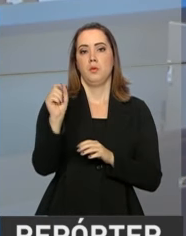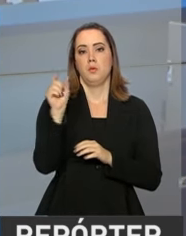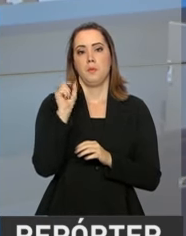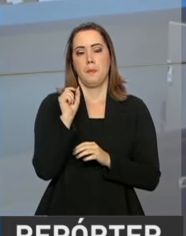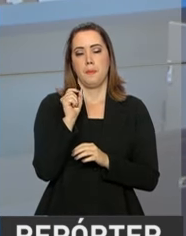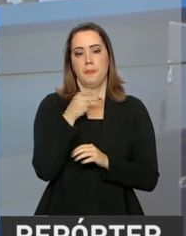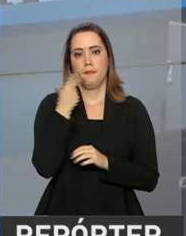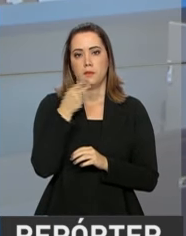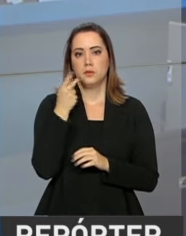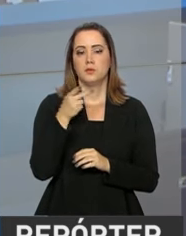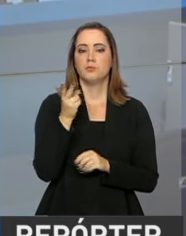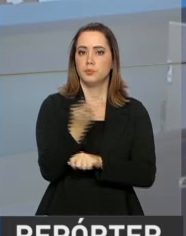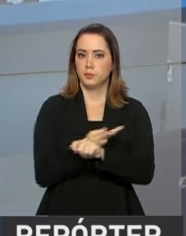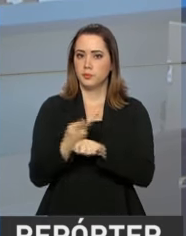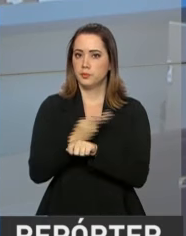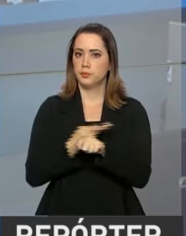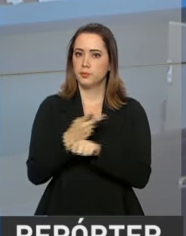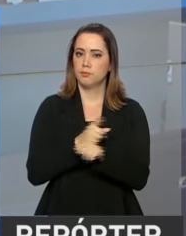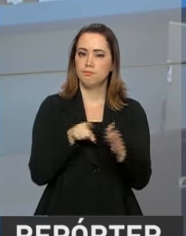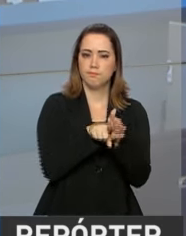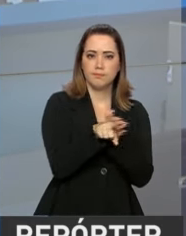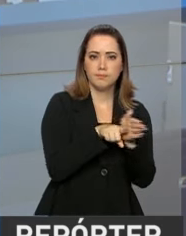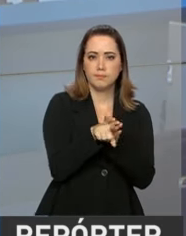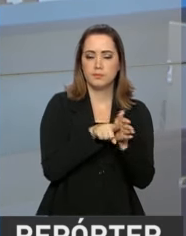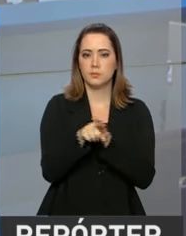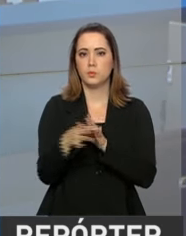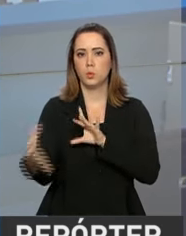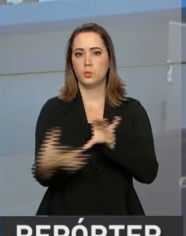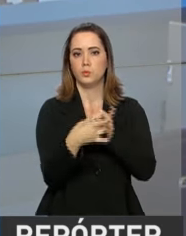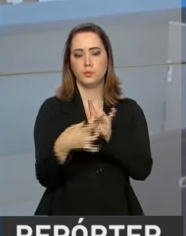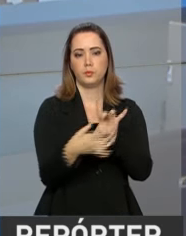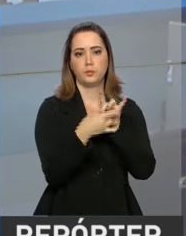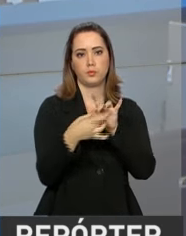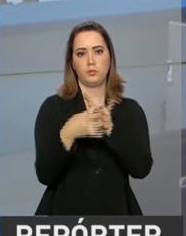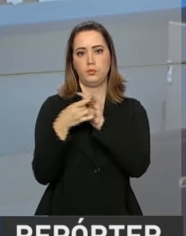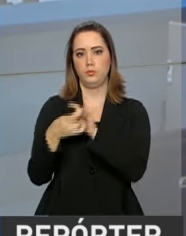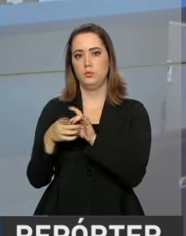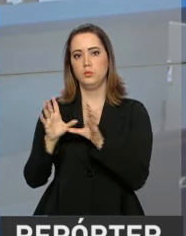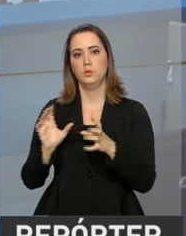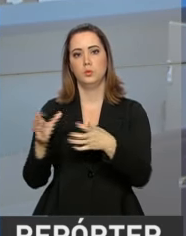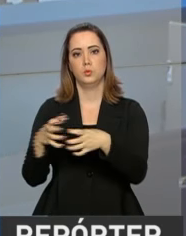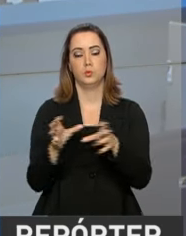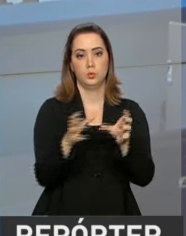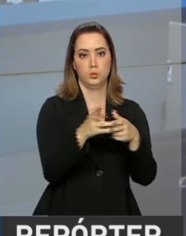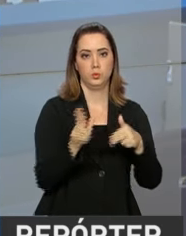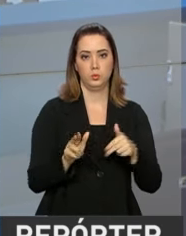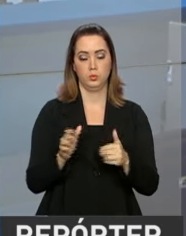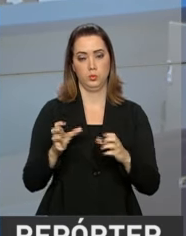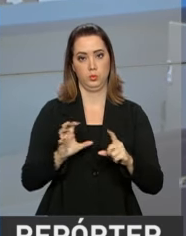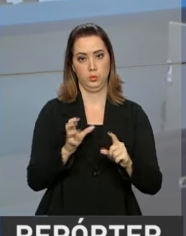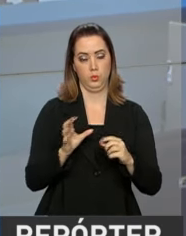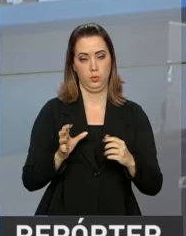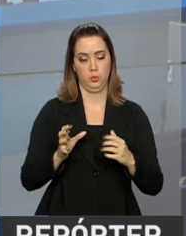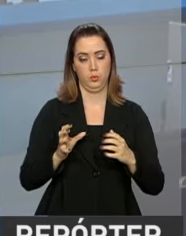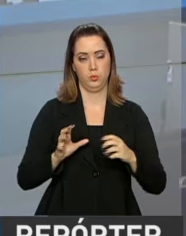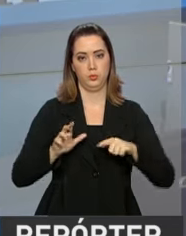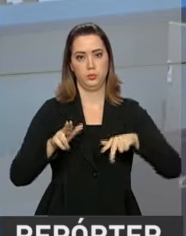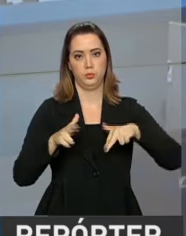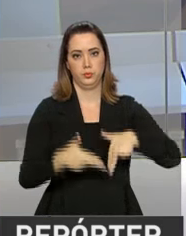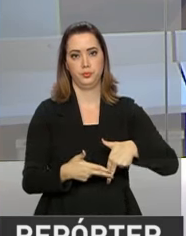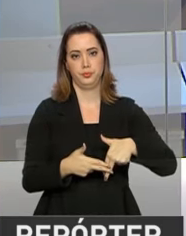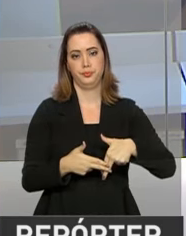trabalho de monitoramento vem sendo realizado de forma integrada pelas unidades especializadas de enfrentamento ao